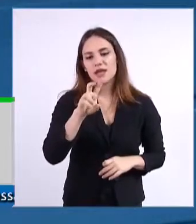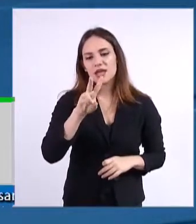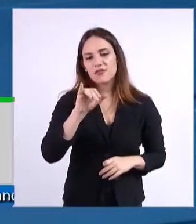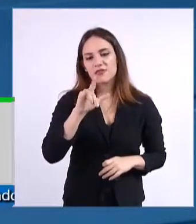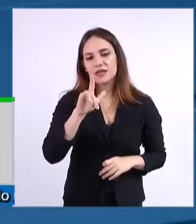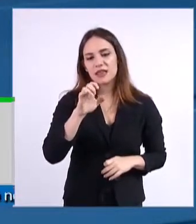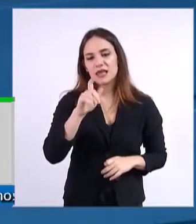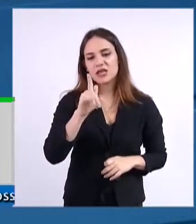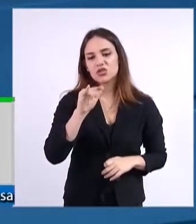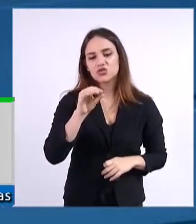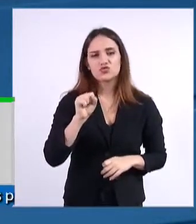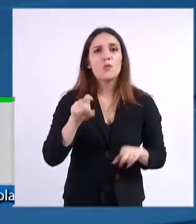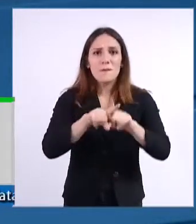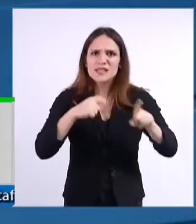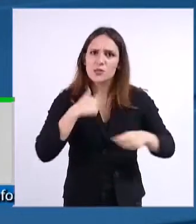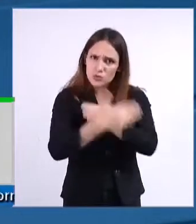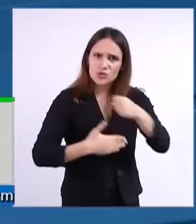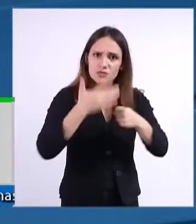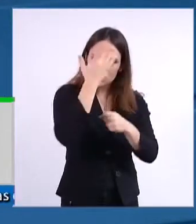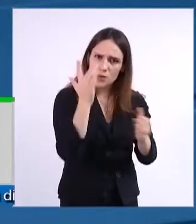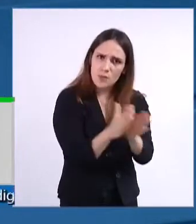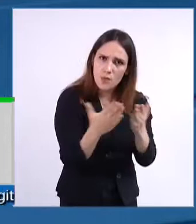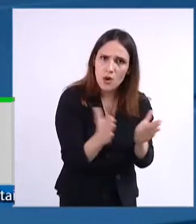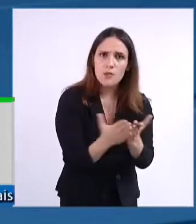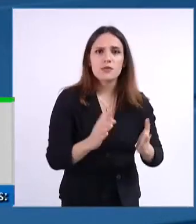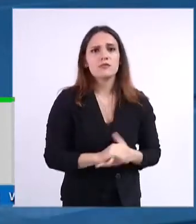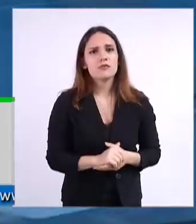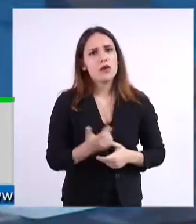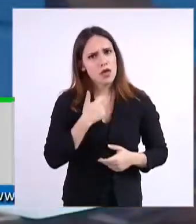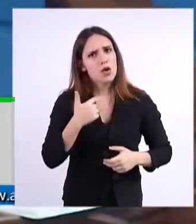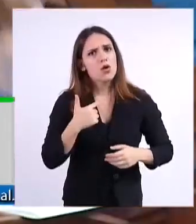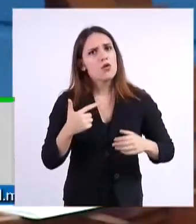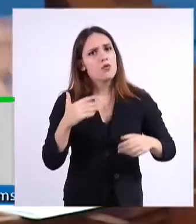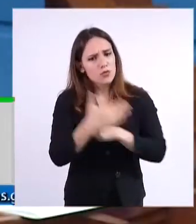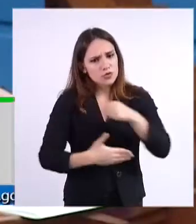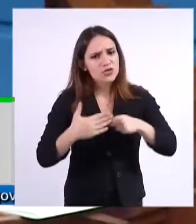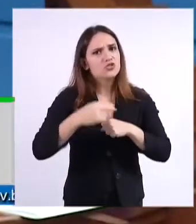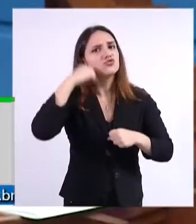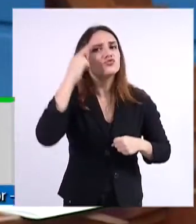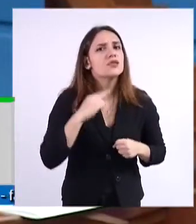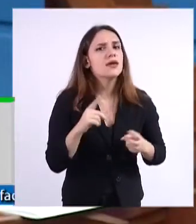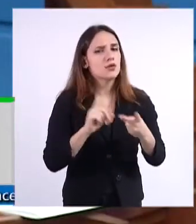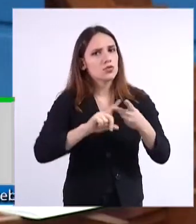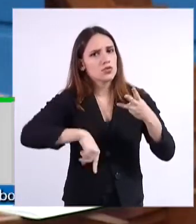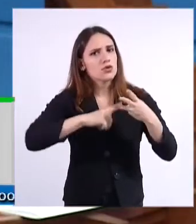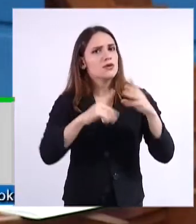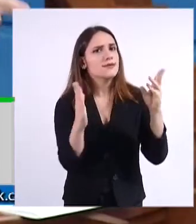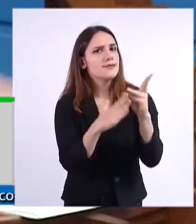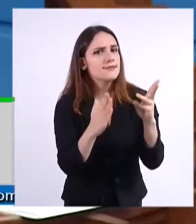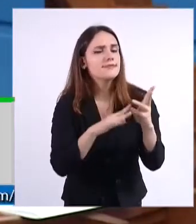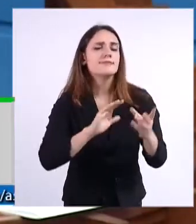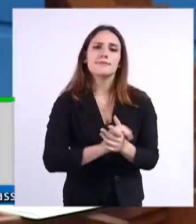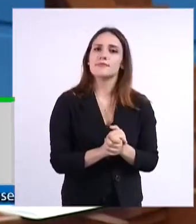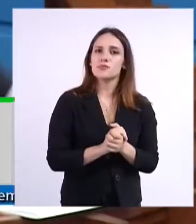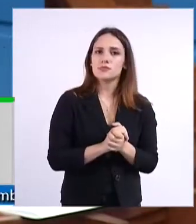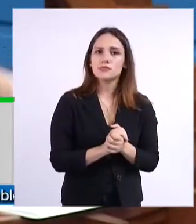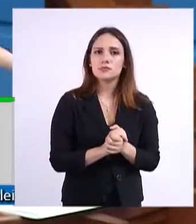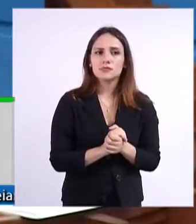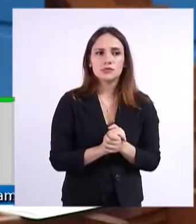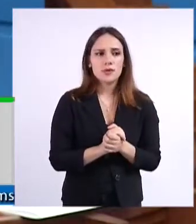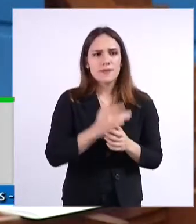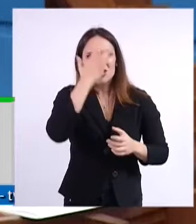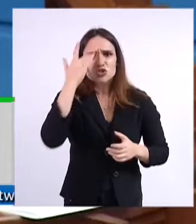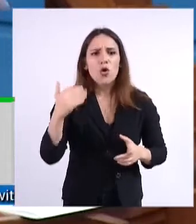capitão Contar, os pobres. Eu defendo aqui os negros, eu defendo os índios, eu defendo as pessoas que